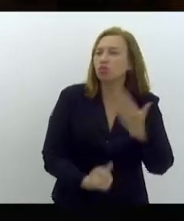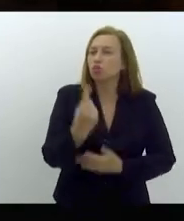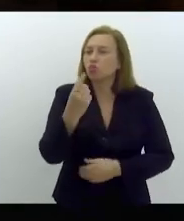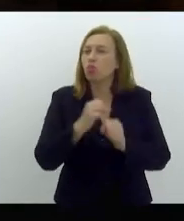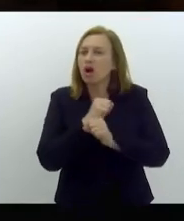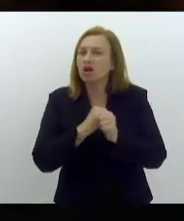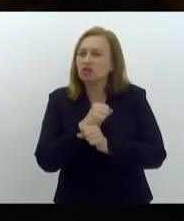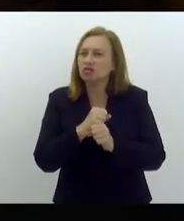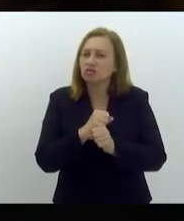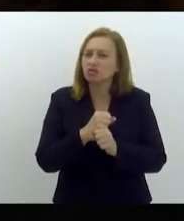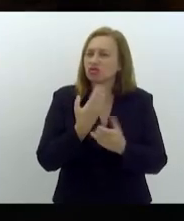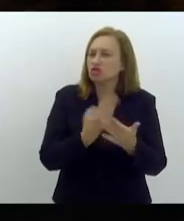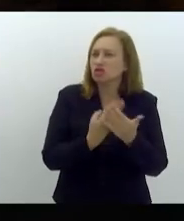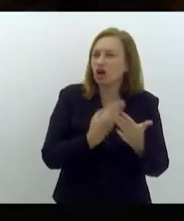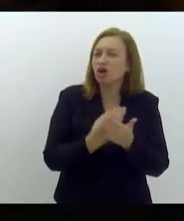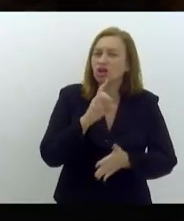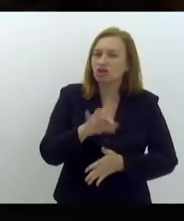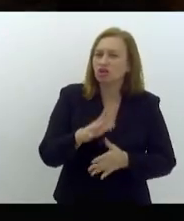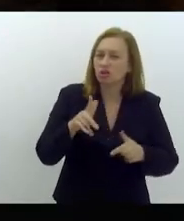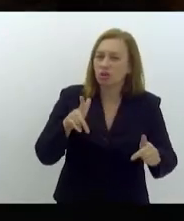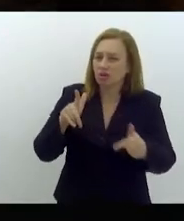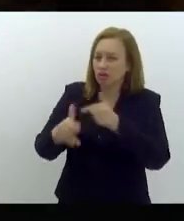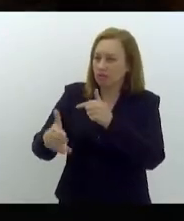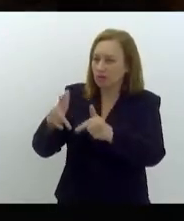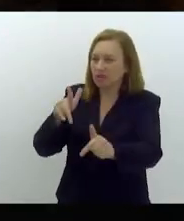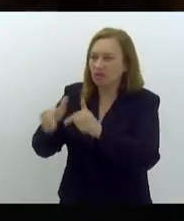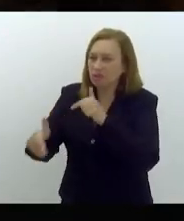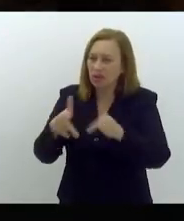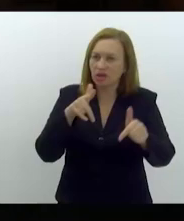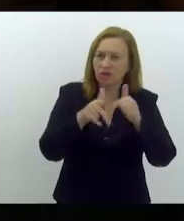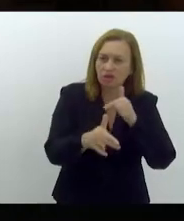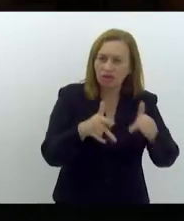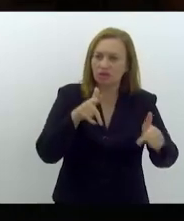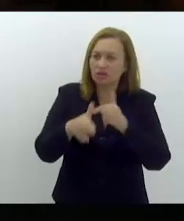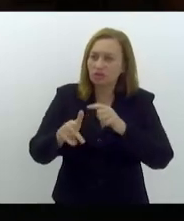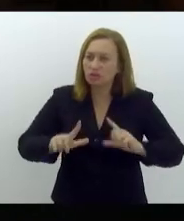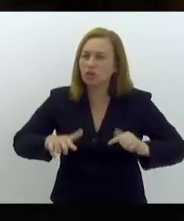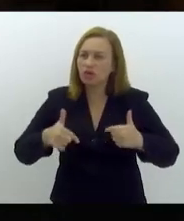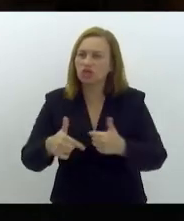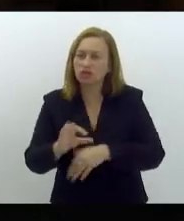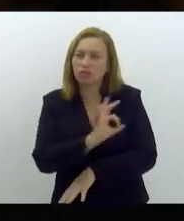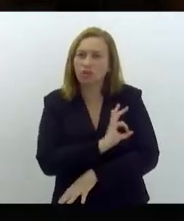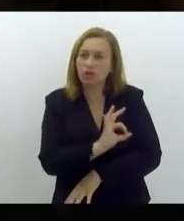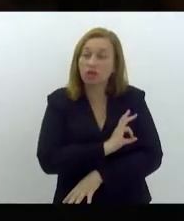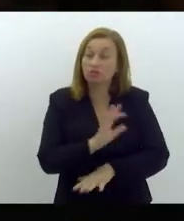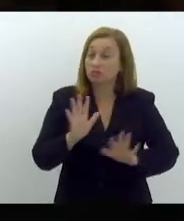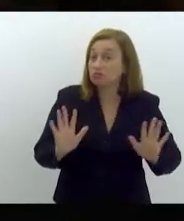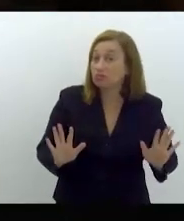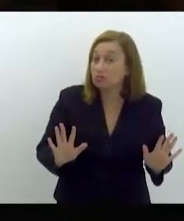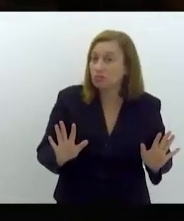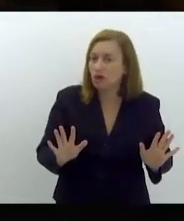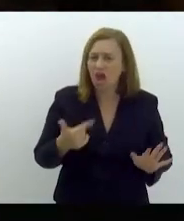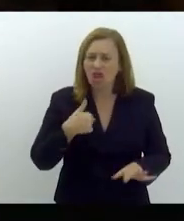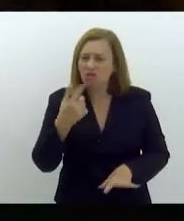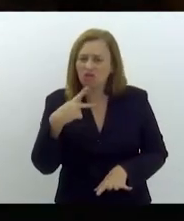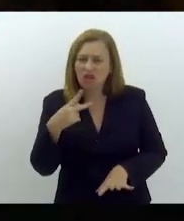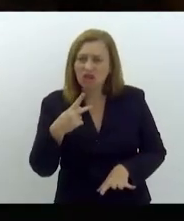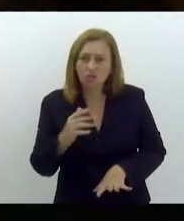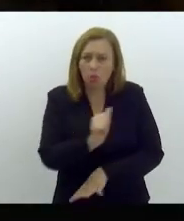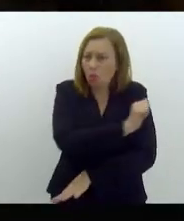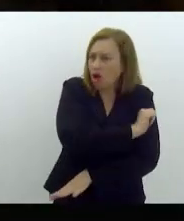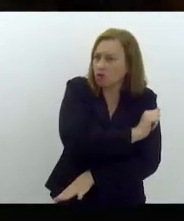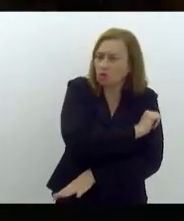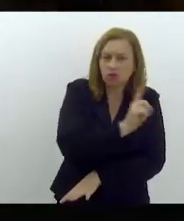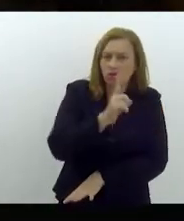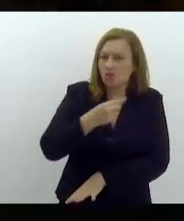só por causa das interrupções de ações policiais Ou seja eu não tô falando que esse aluno